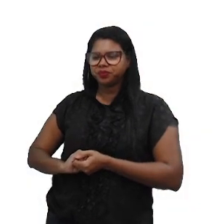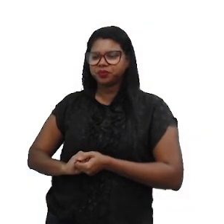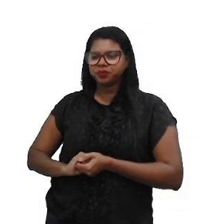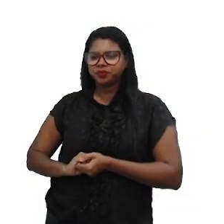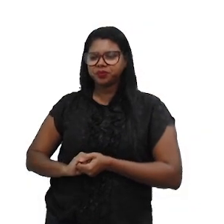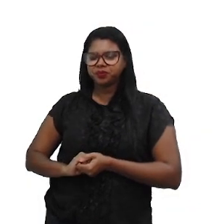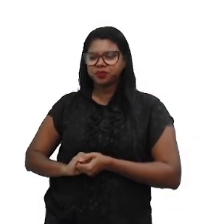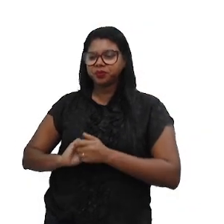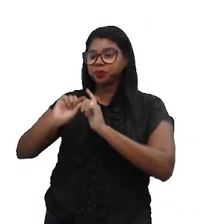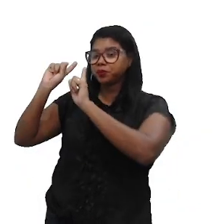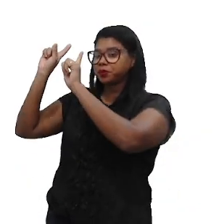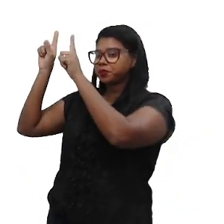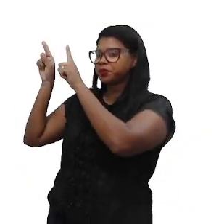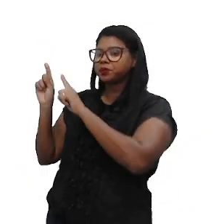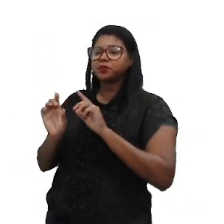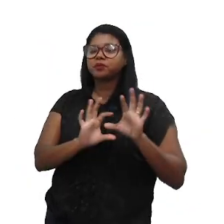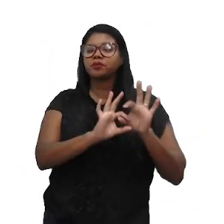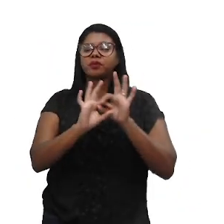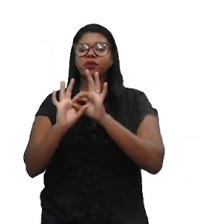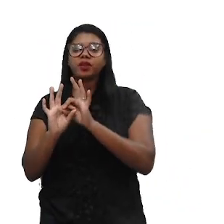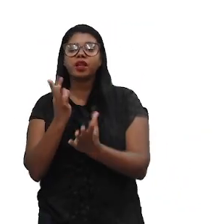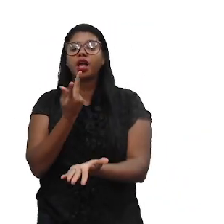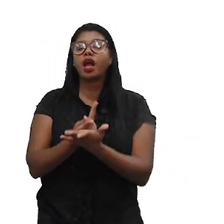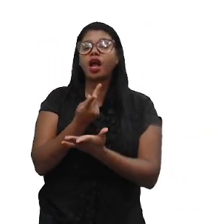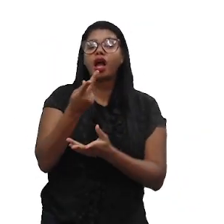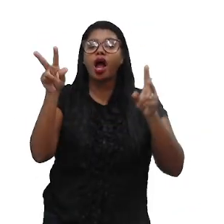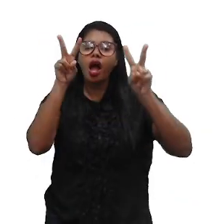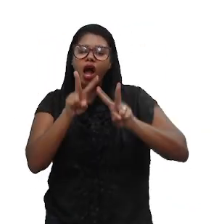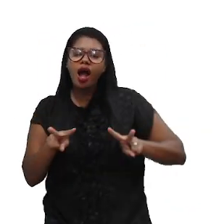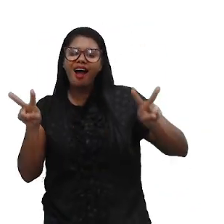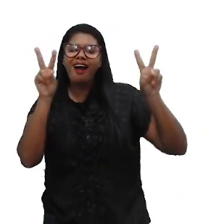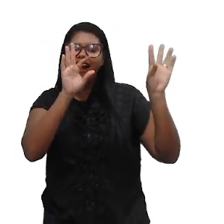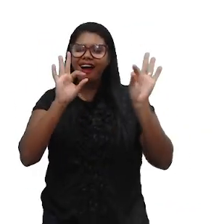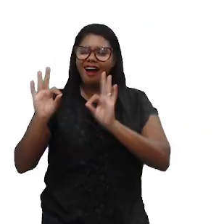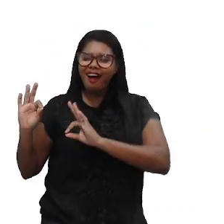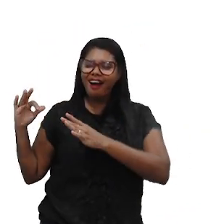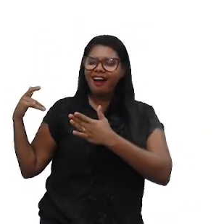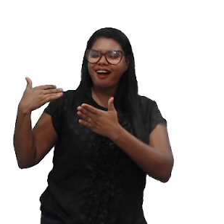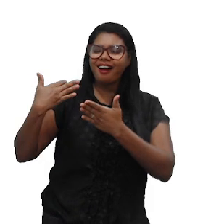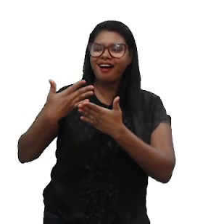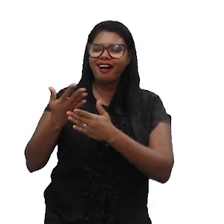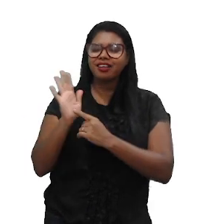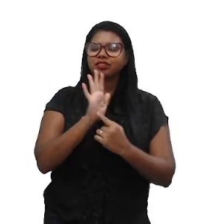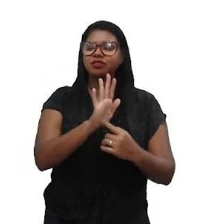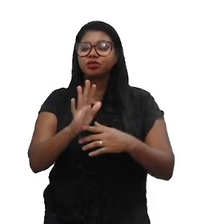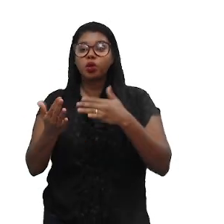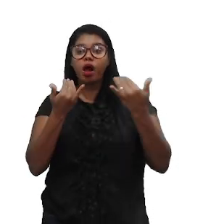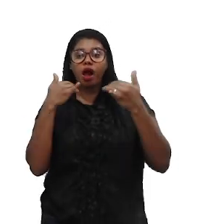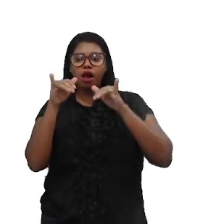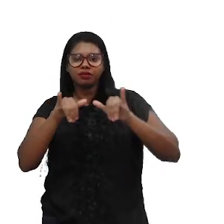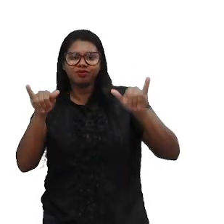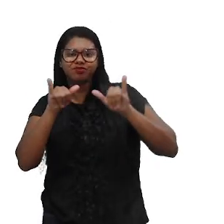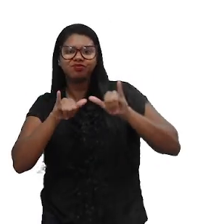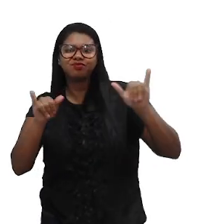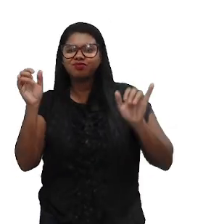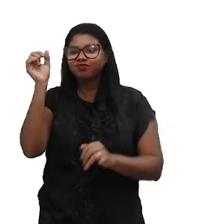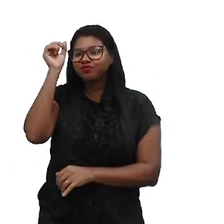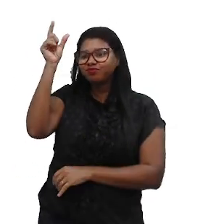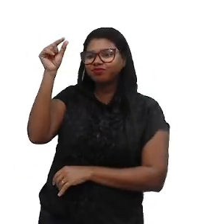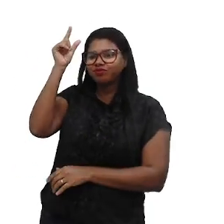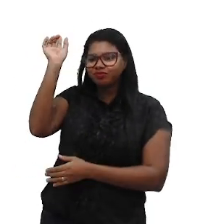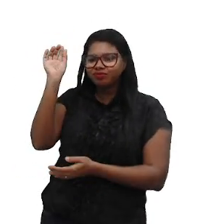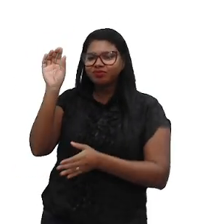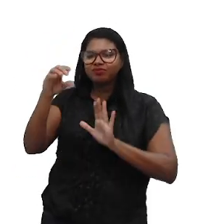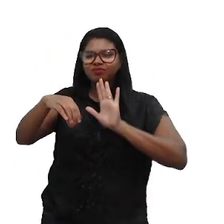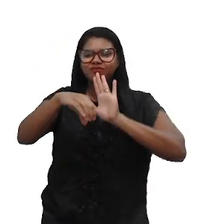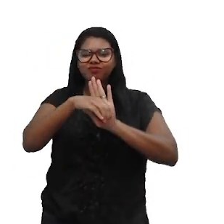E aí, o que acontece é essa comunicação visual, né, que é esse processo de transmitir informações, ideias, conceitos